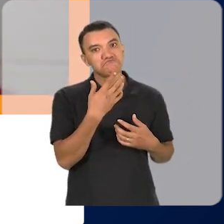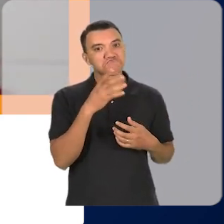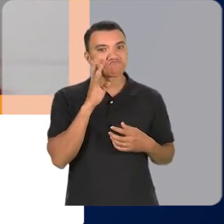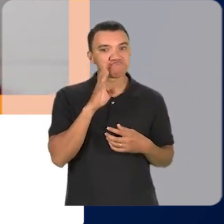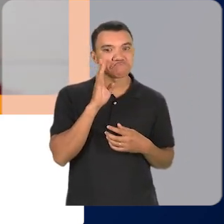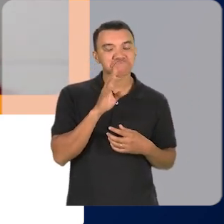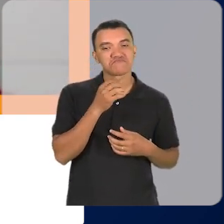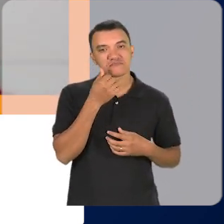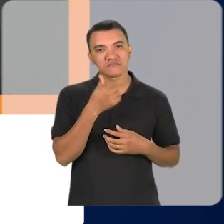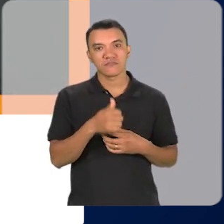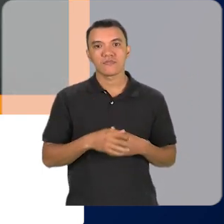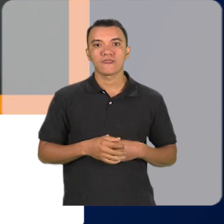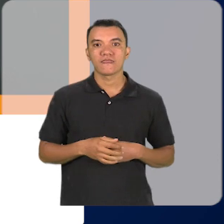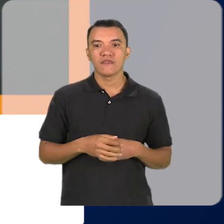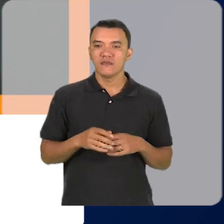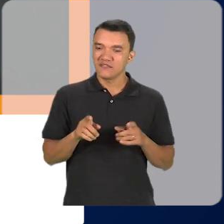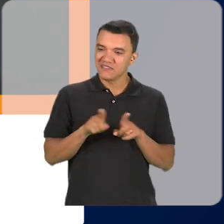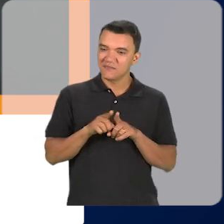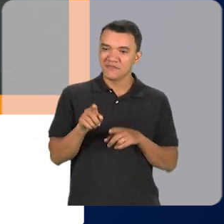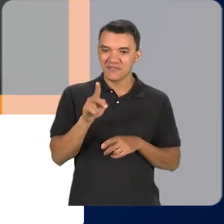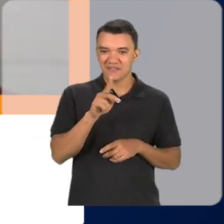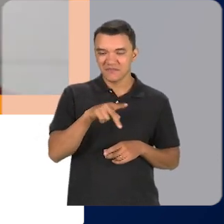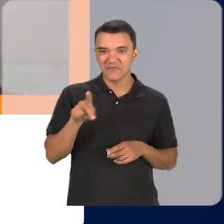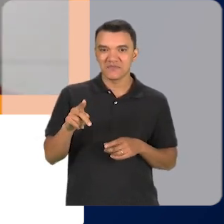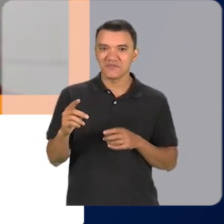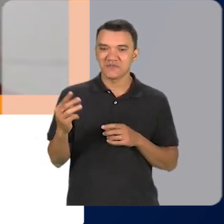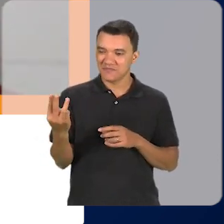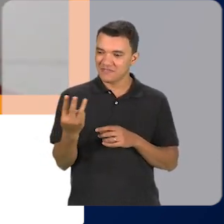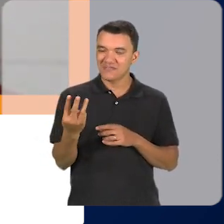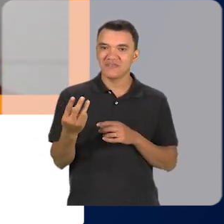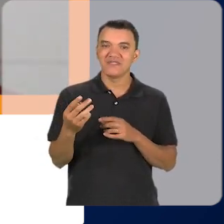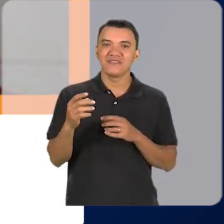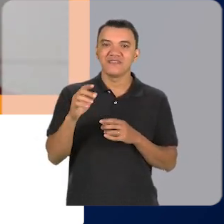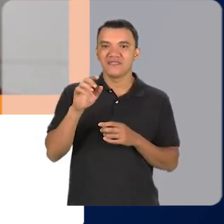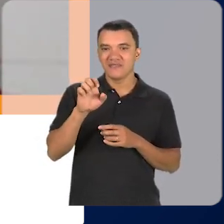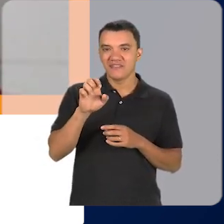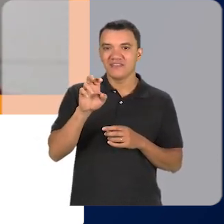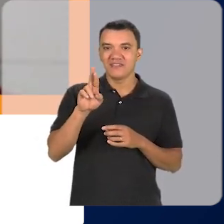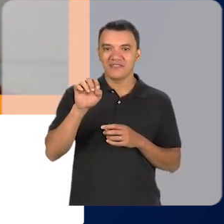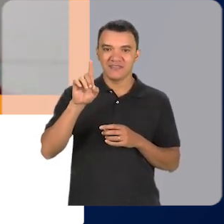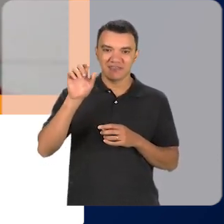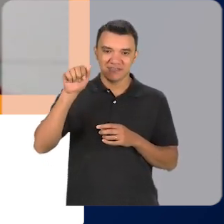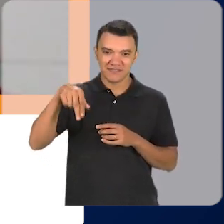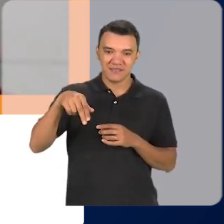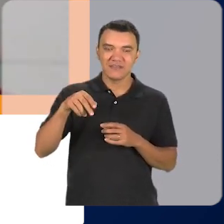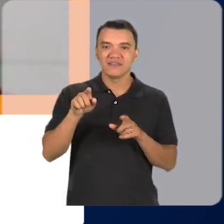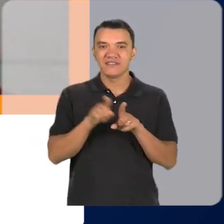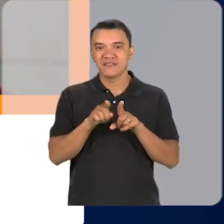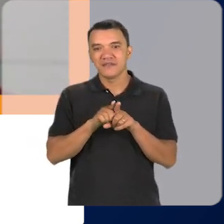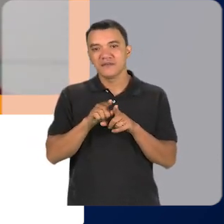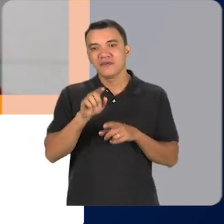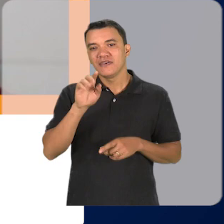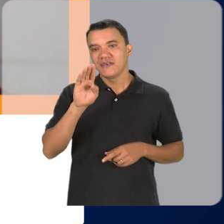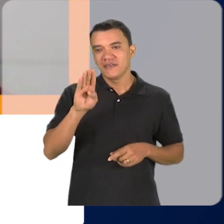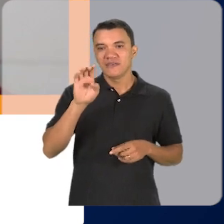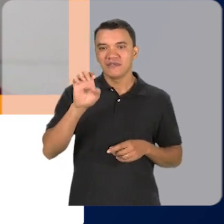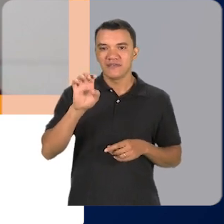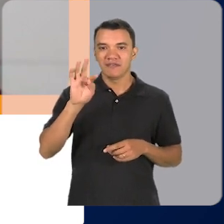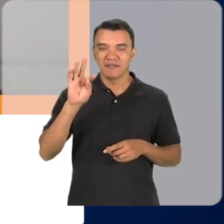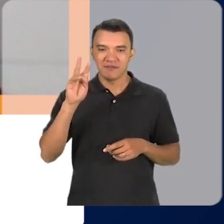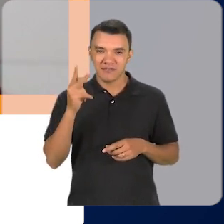parceiras aqui nesse time, a professora Eridan e a professora Beth, são parceiraças desse projeto,